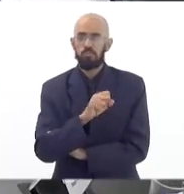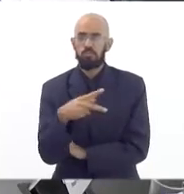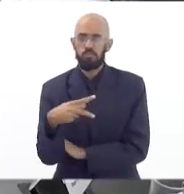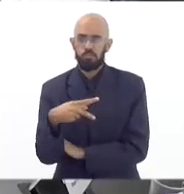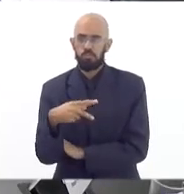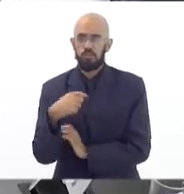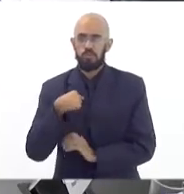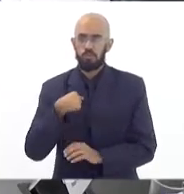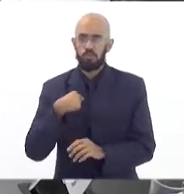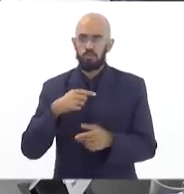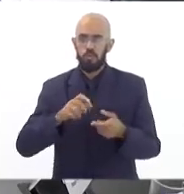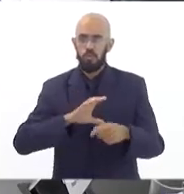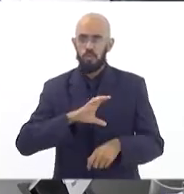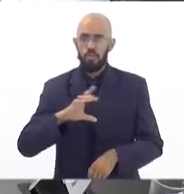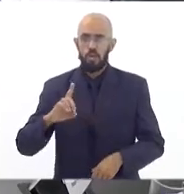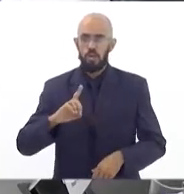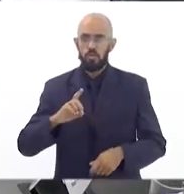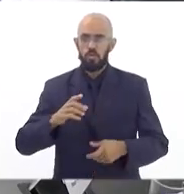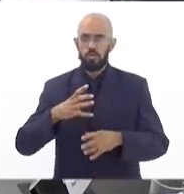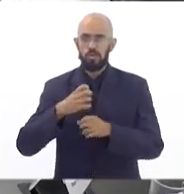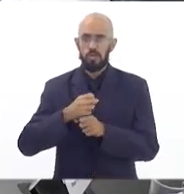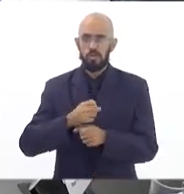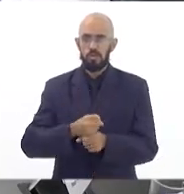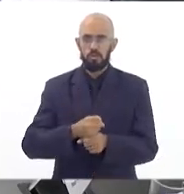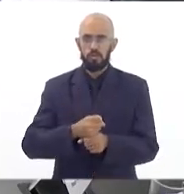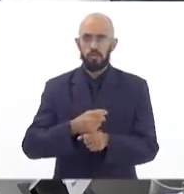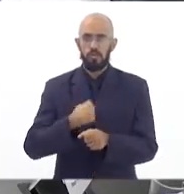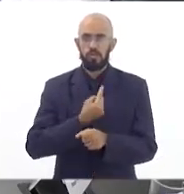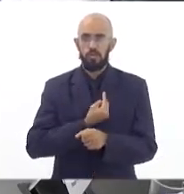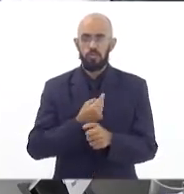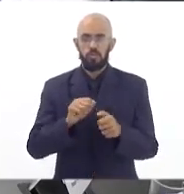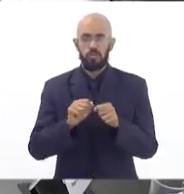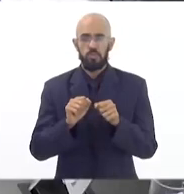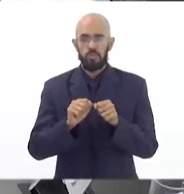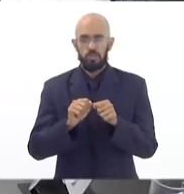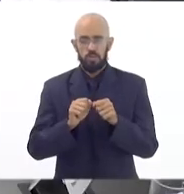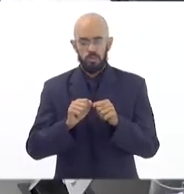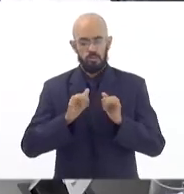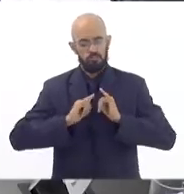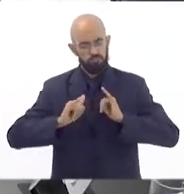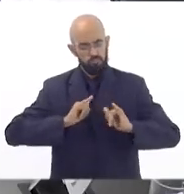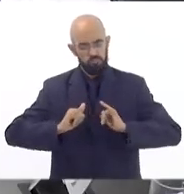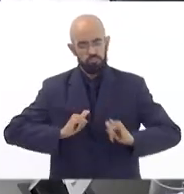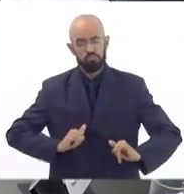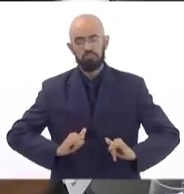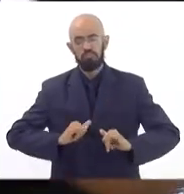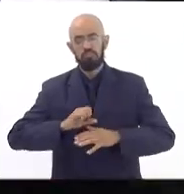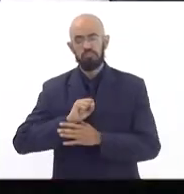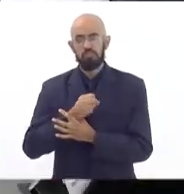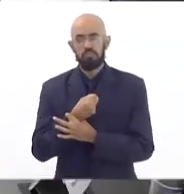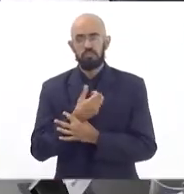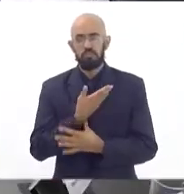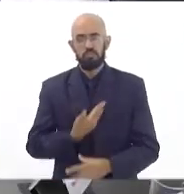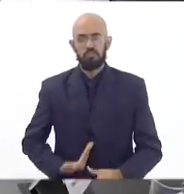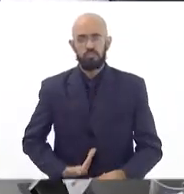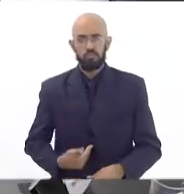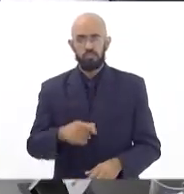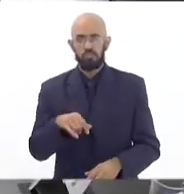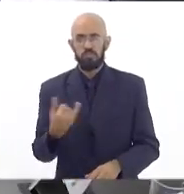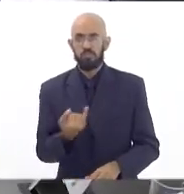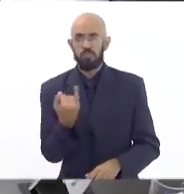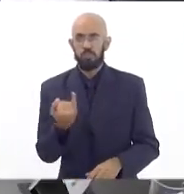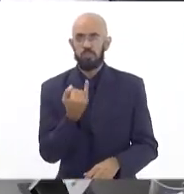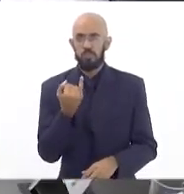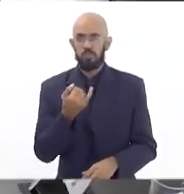de estatística E aí aonde a gente vai fazer essa consolidação e divulgação dos dados de Segurança Pública é importante salientar